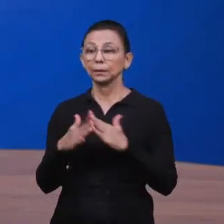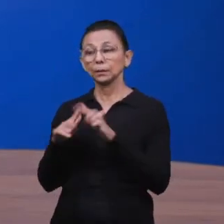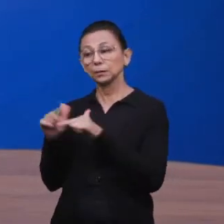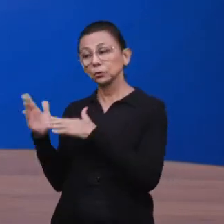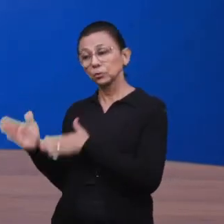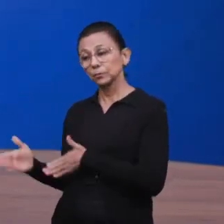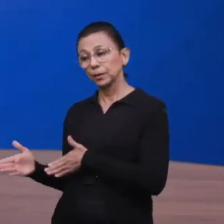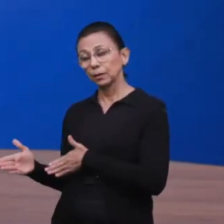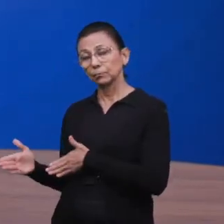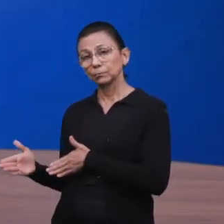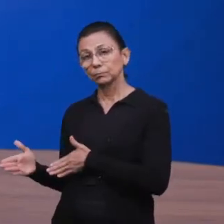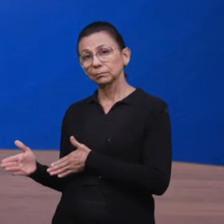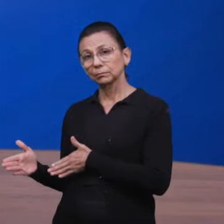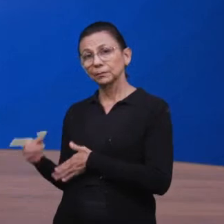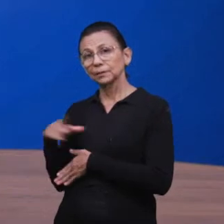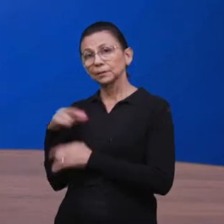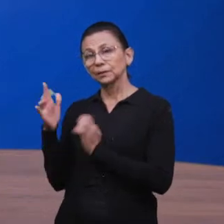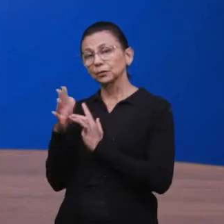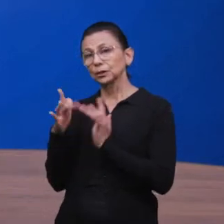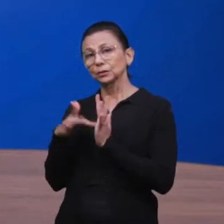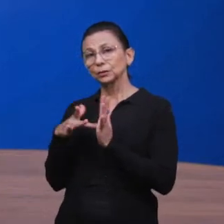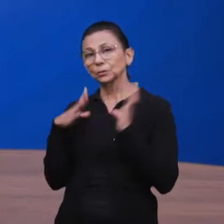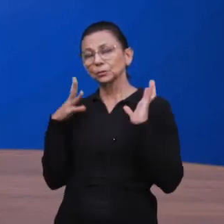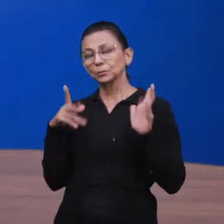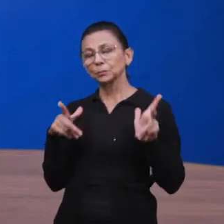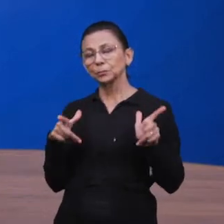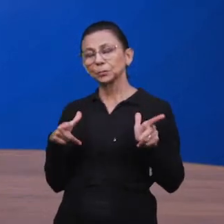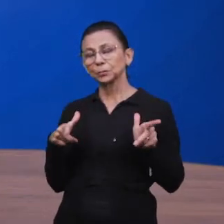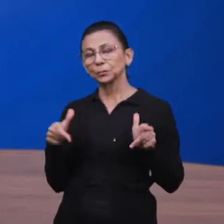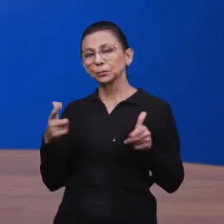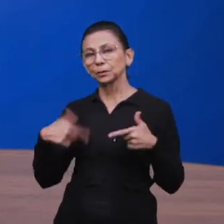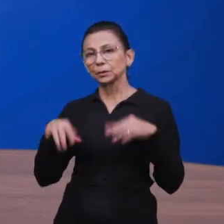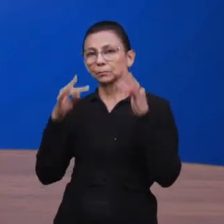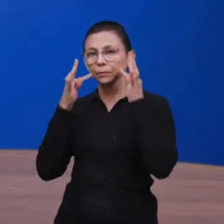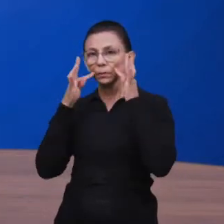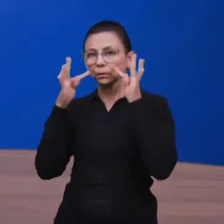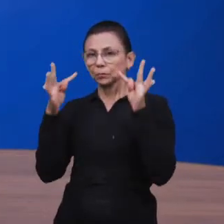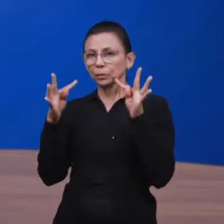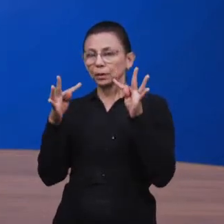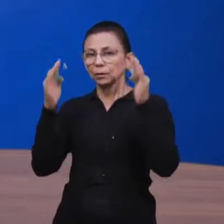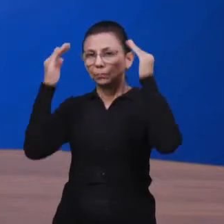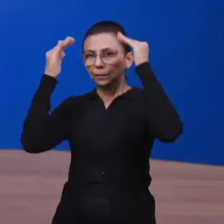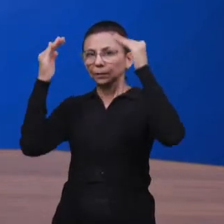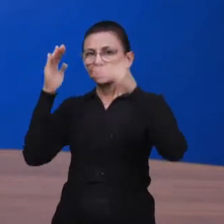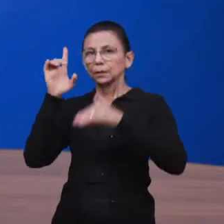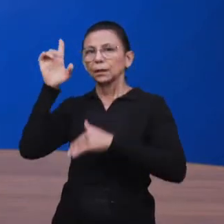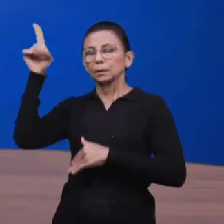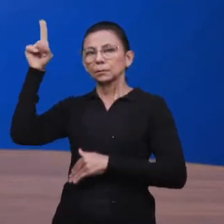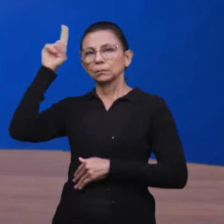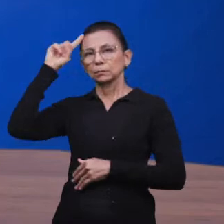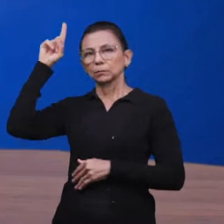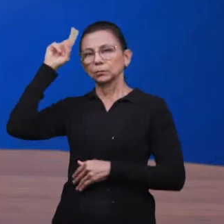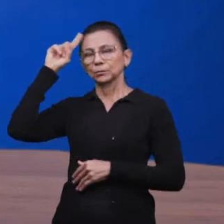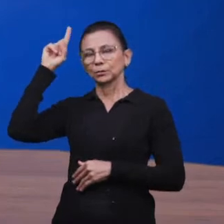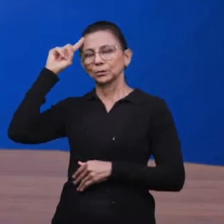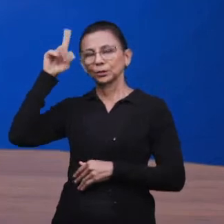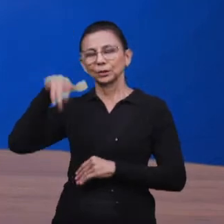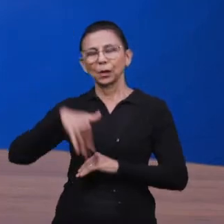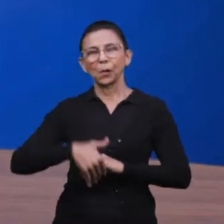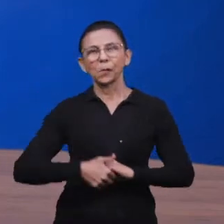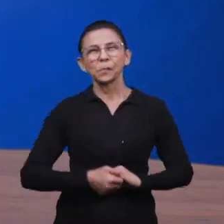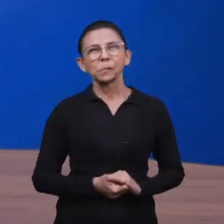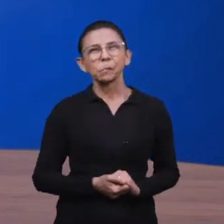Cordeiro, e por causa disso nós precisamos viver conforme a vontade de Deus, e isso todos os dias. Muito obrigado